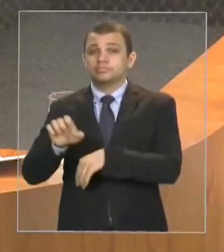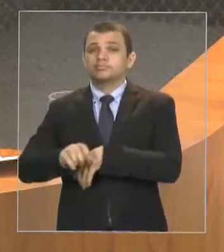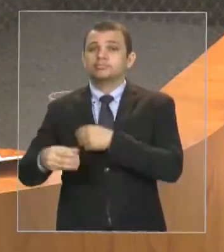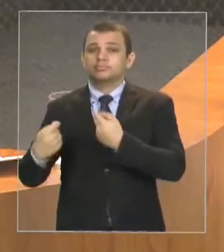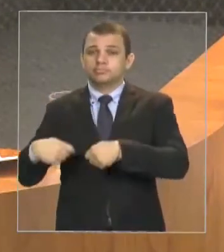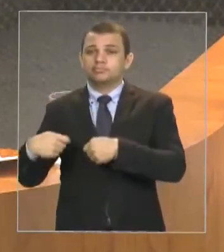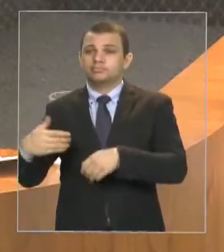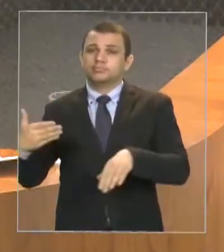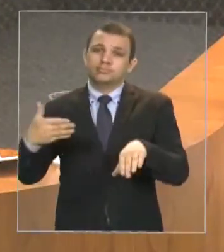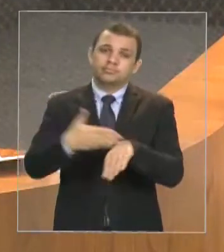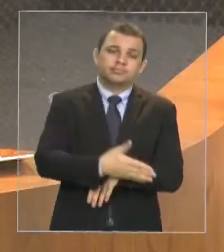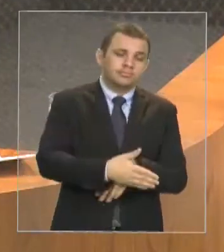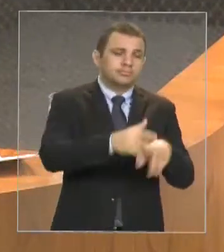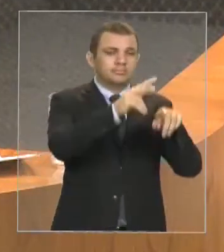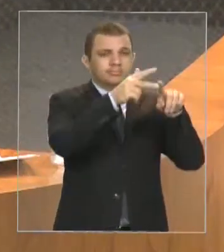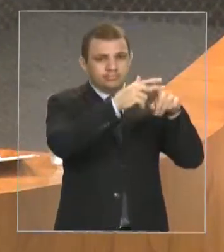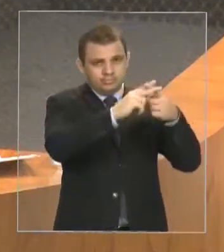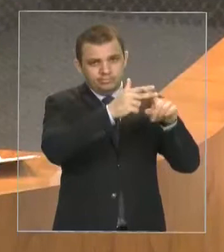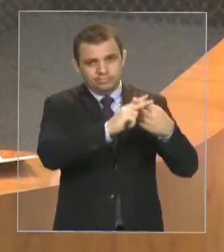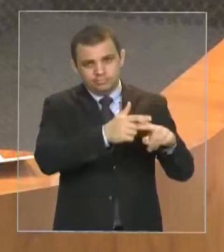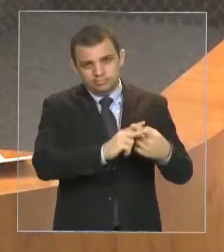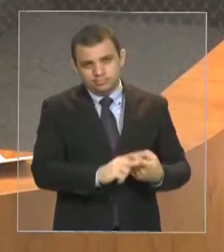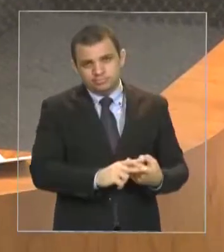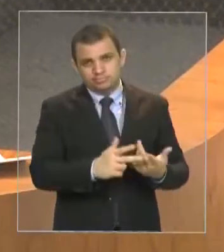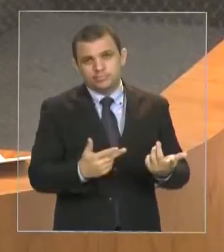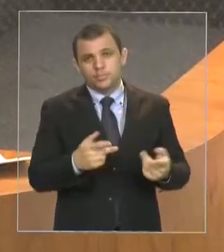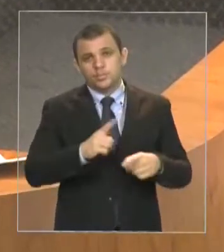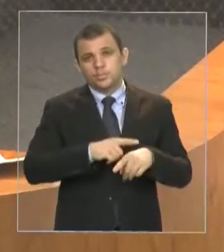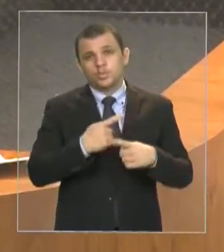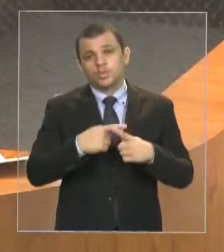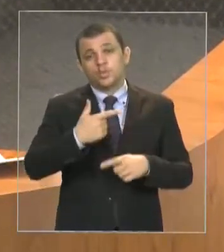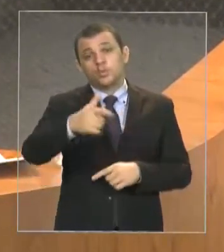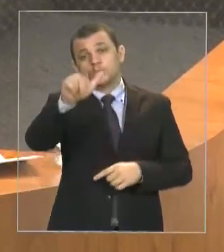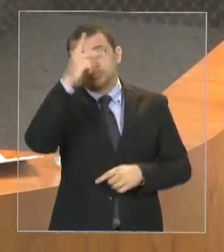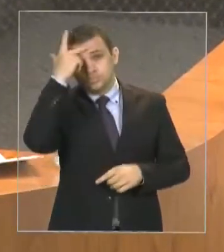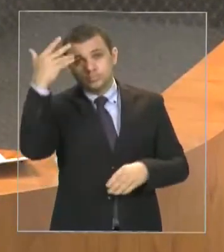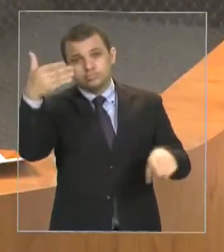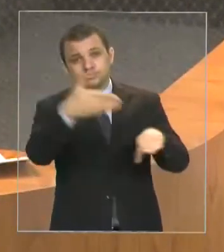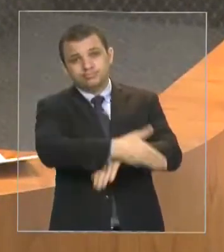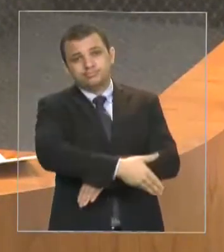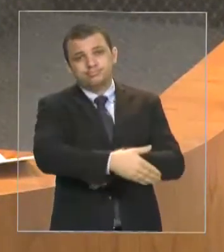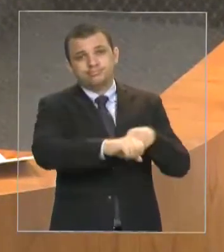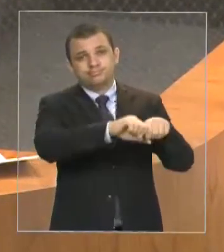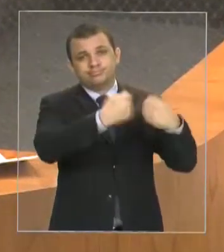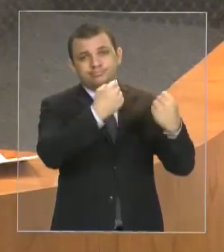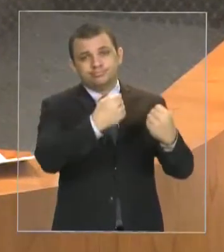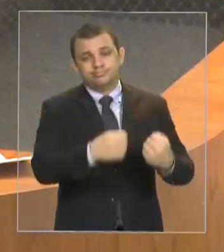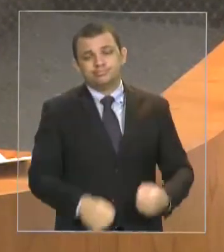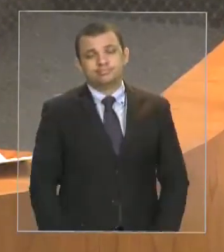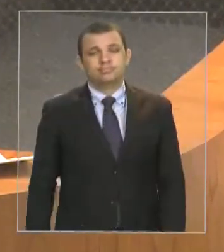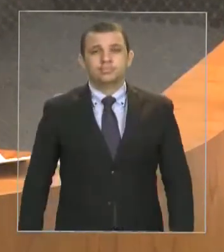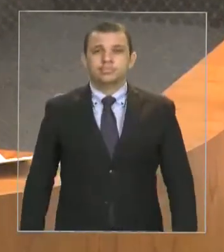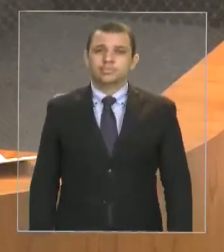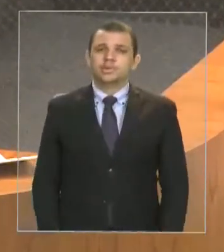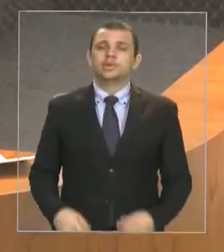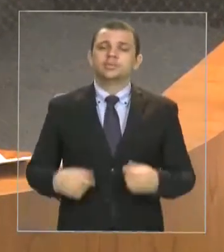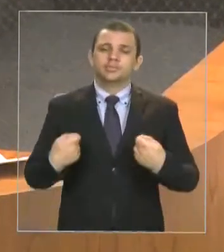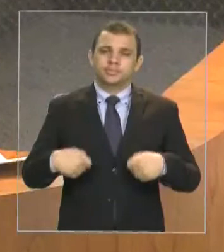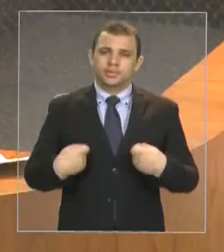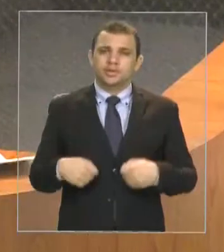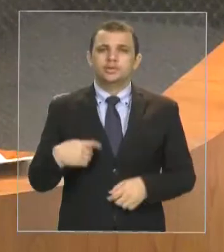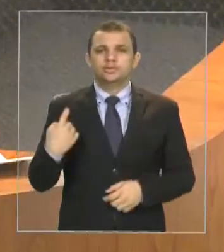dos danos causados por outras pessoas. É importante que a gente tenha um trabalho